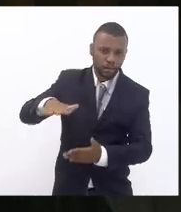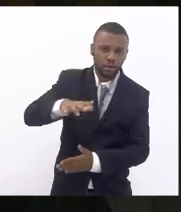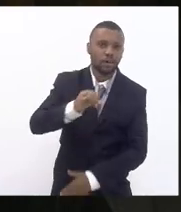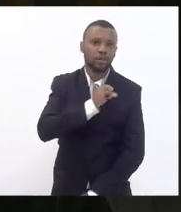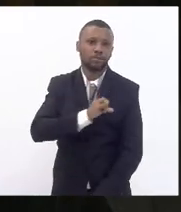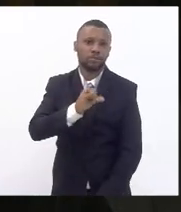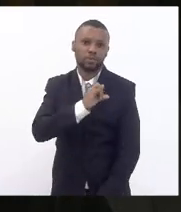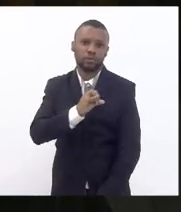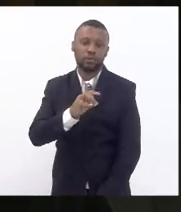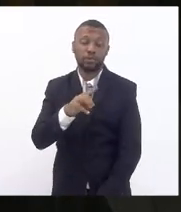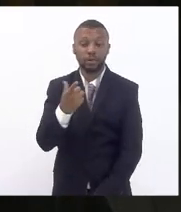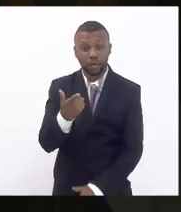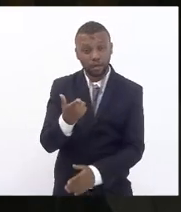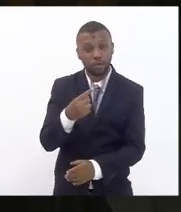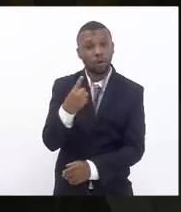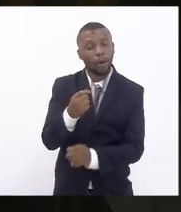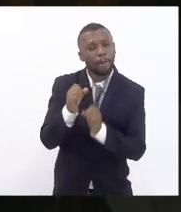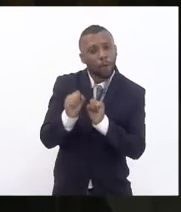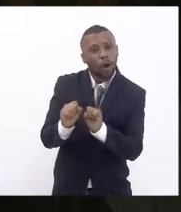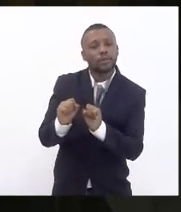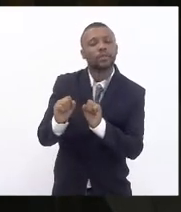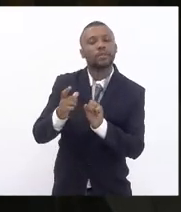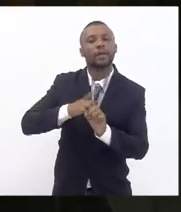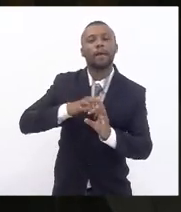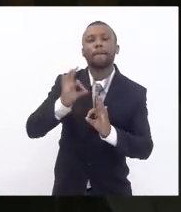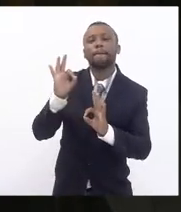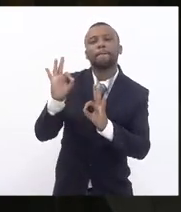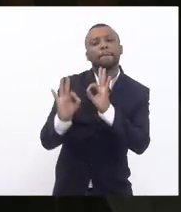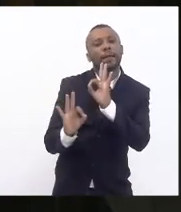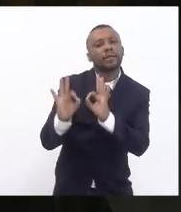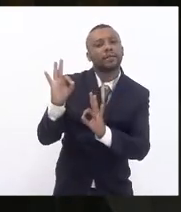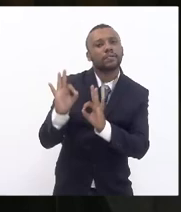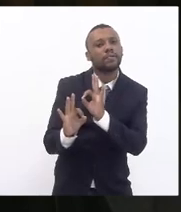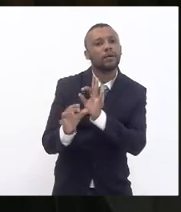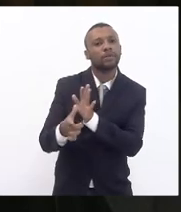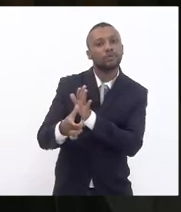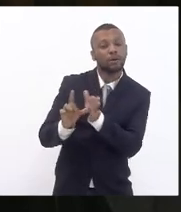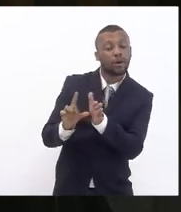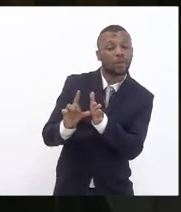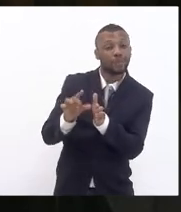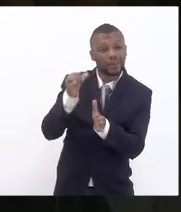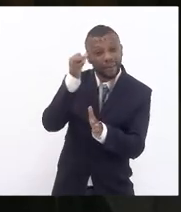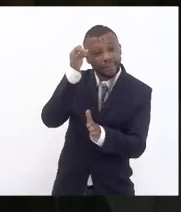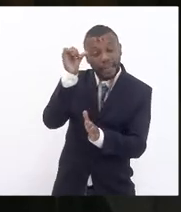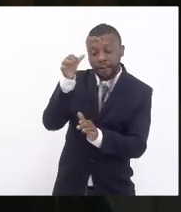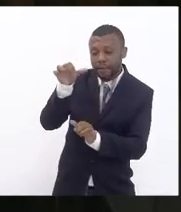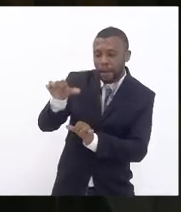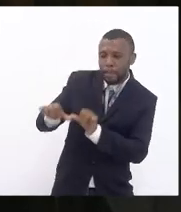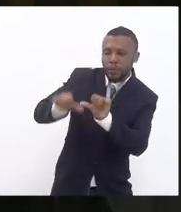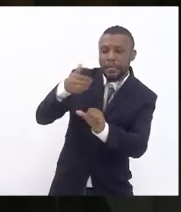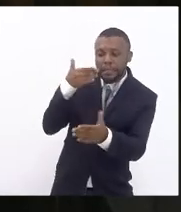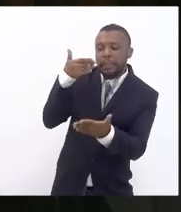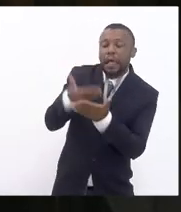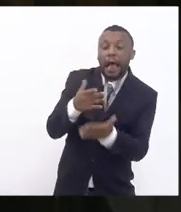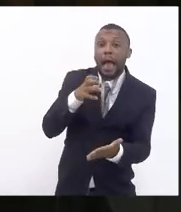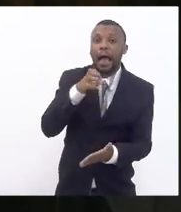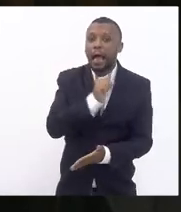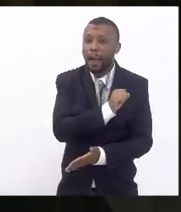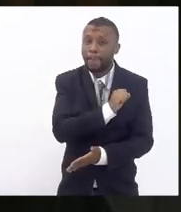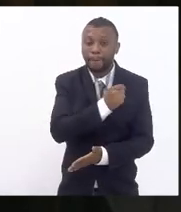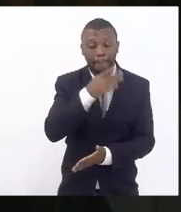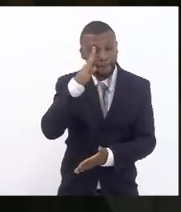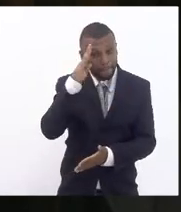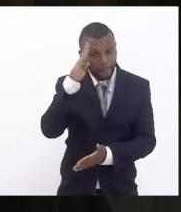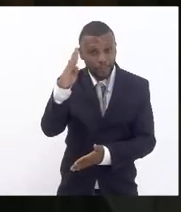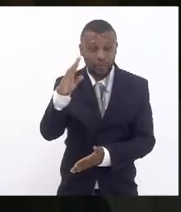a educação do Estado, que a gente não faça mudanças abruptas, especialmente que a gente